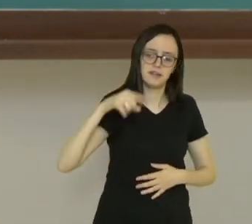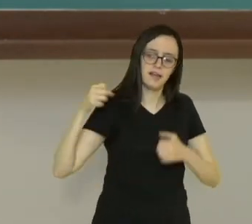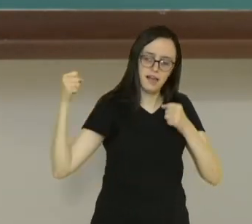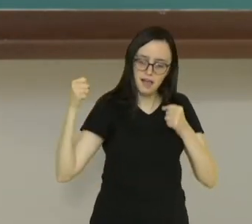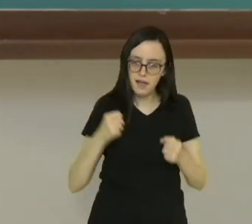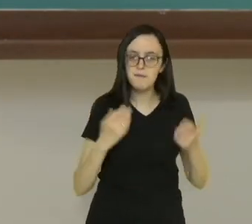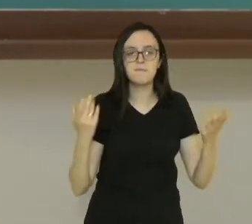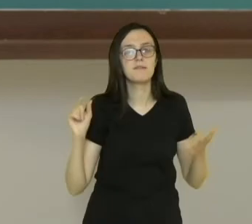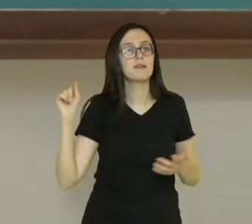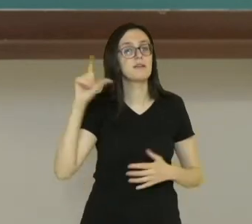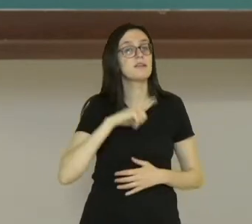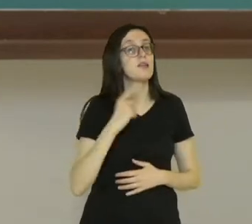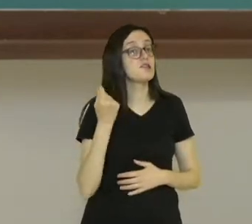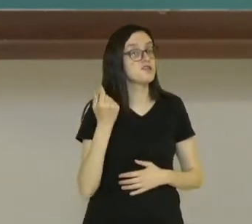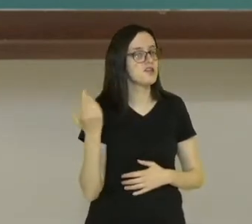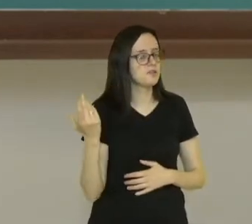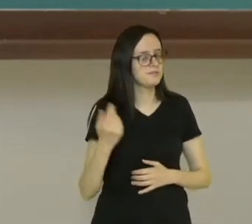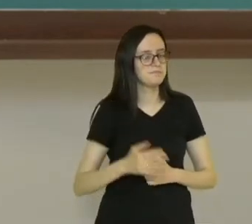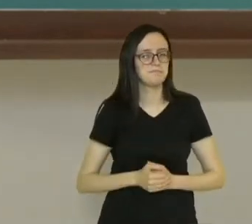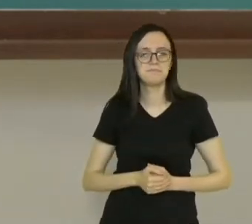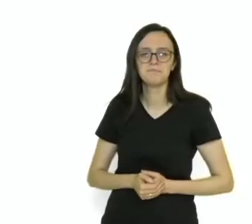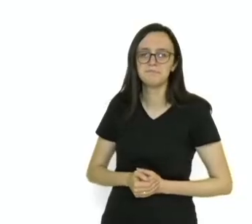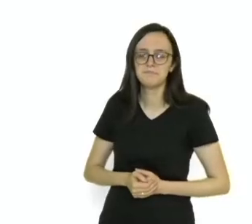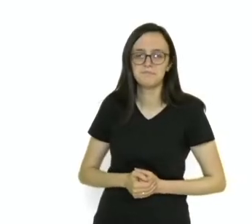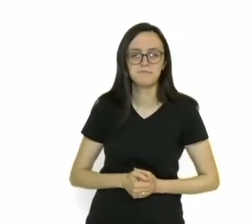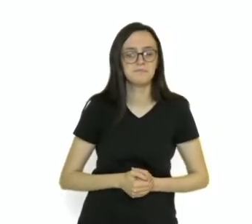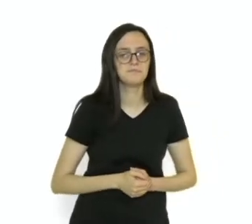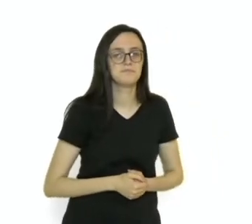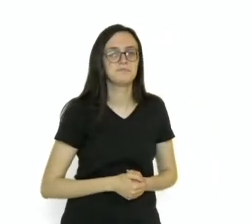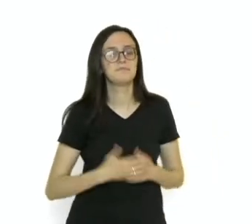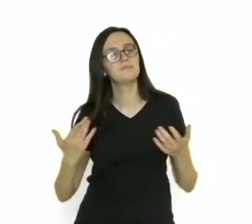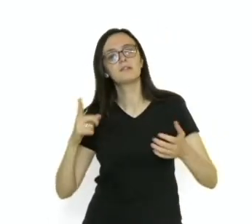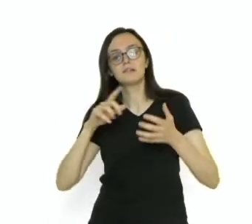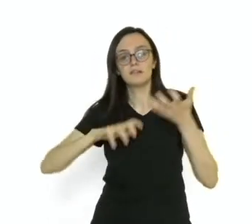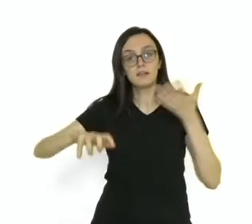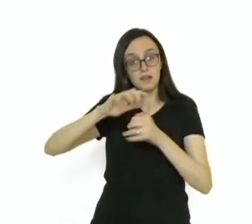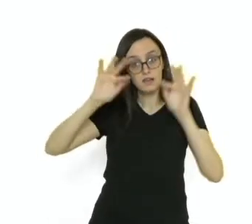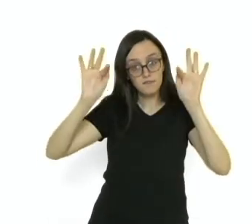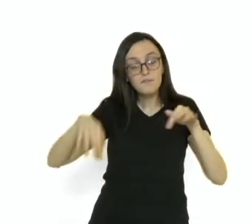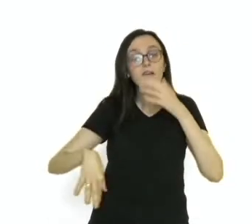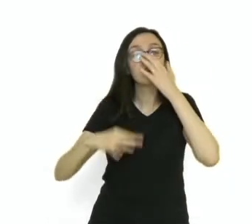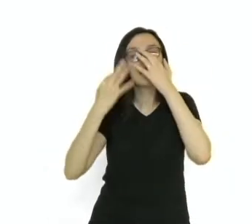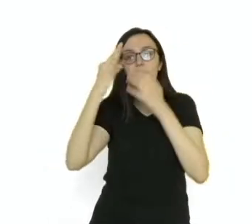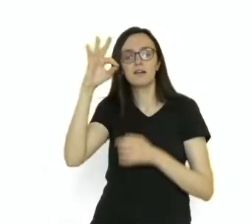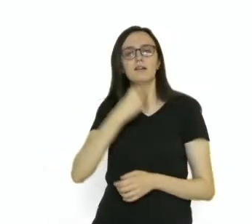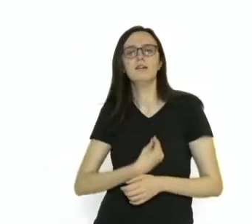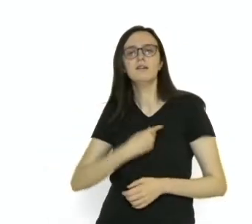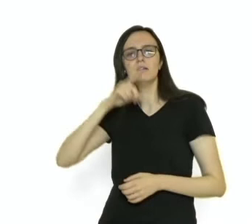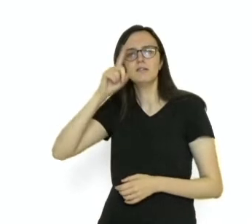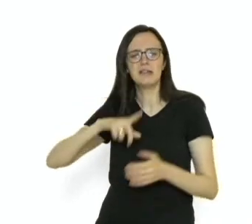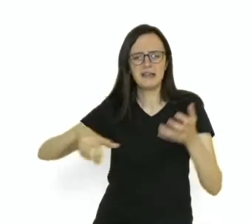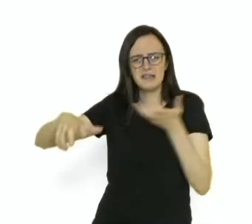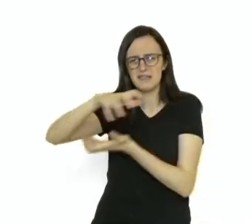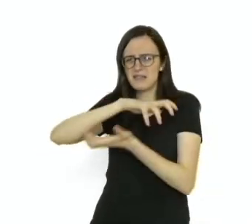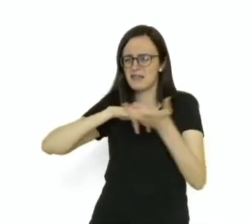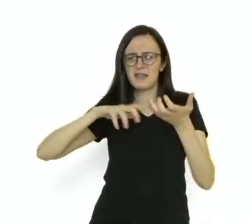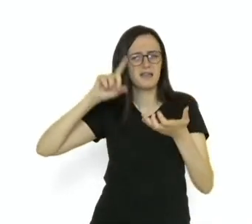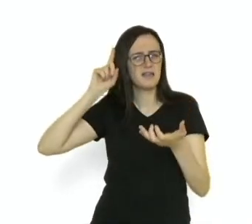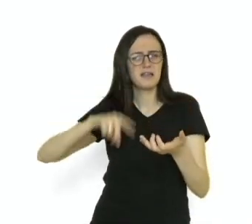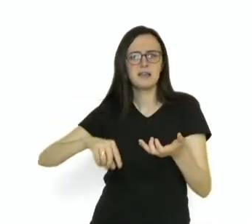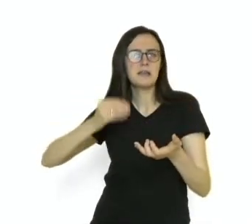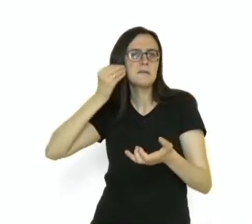poderoso quem tem dinheiro, né? Bom, fim da Revolução. A França ela vive uma crise interna com ameaças de